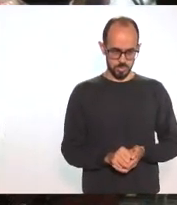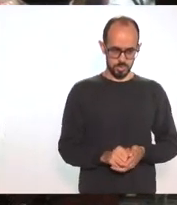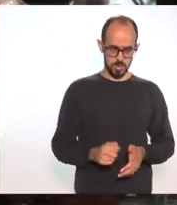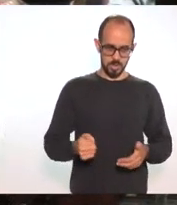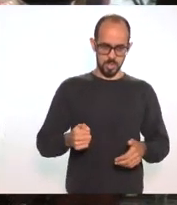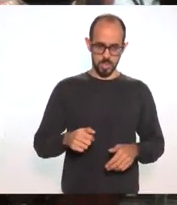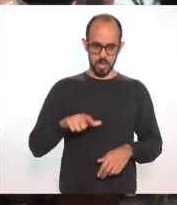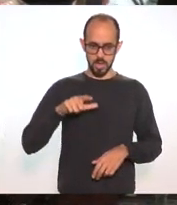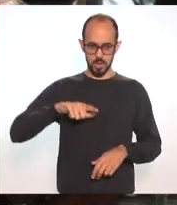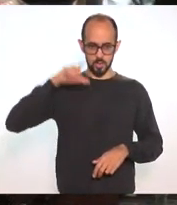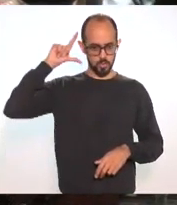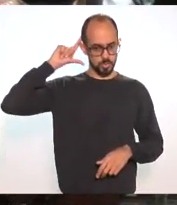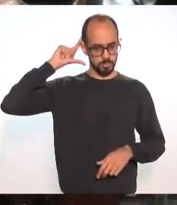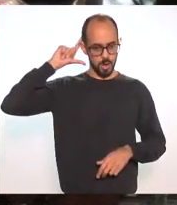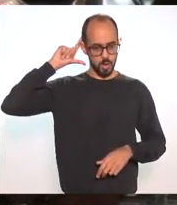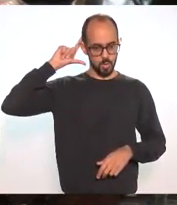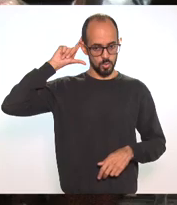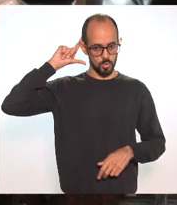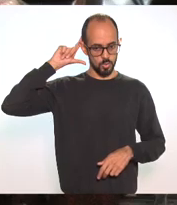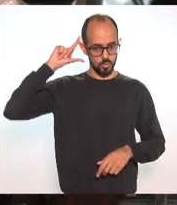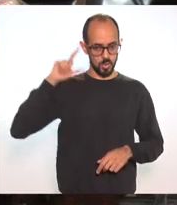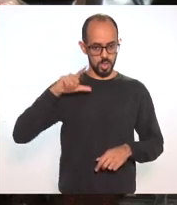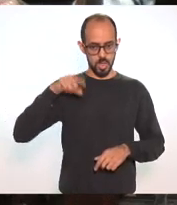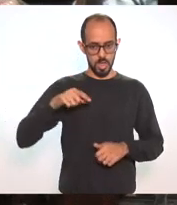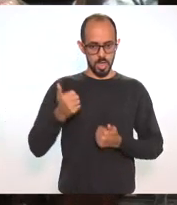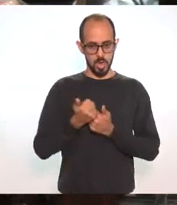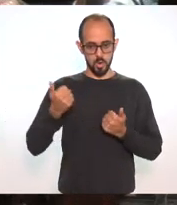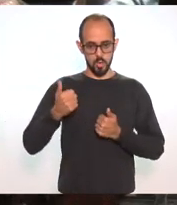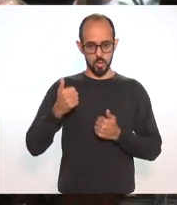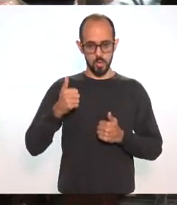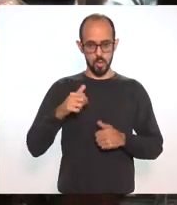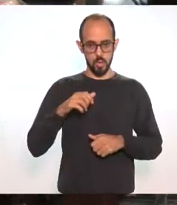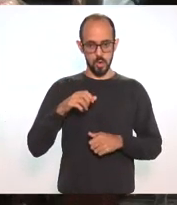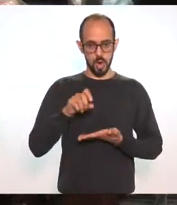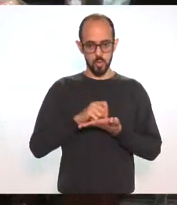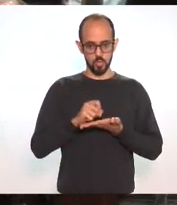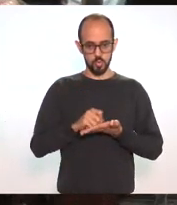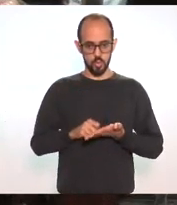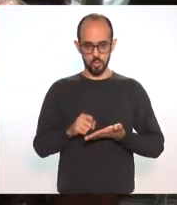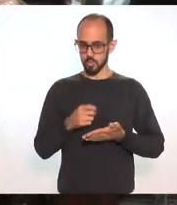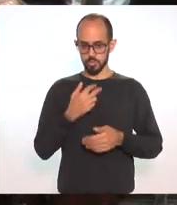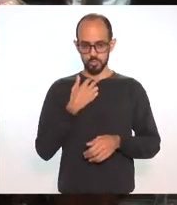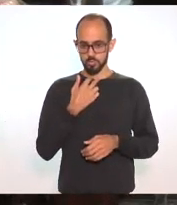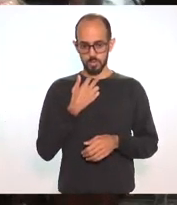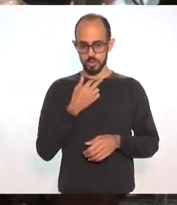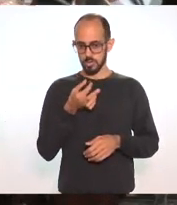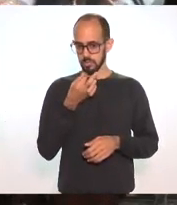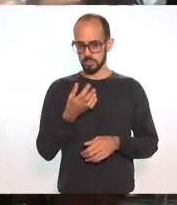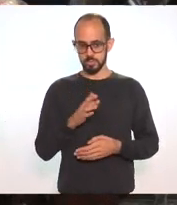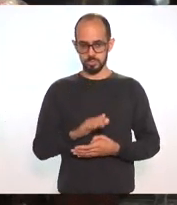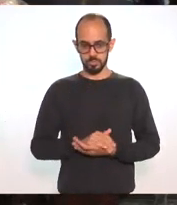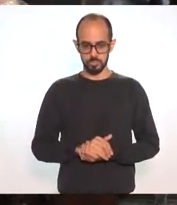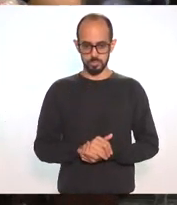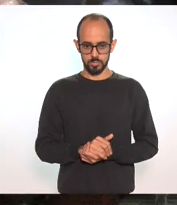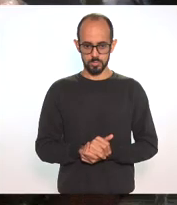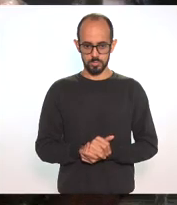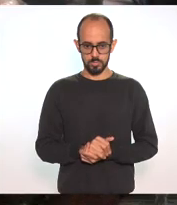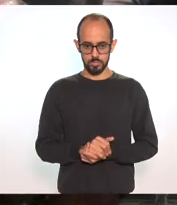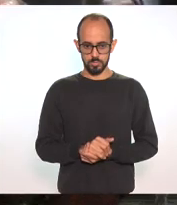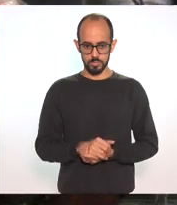Luiz Paulo é coautor, não poderia dar o parecer. Presidente, se for necessário, com